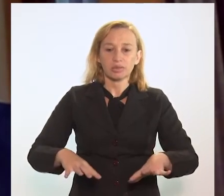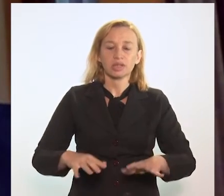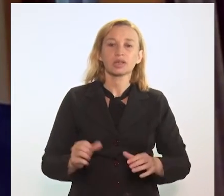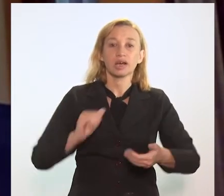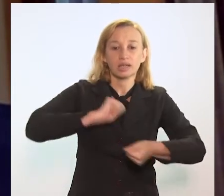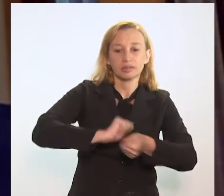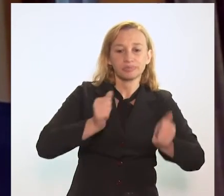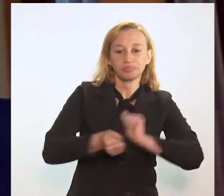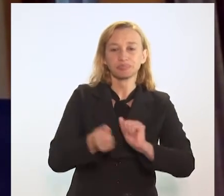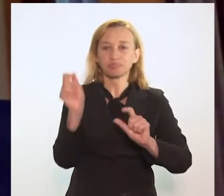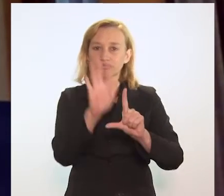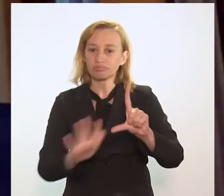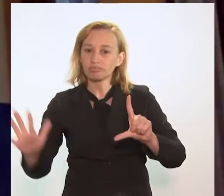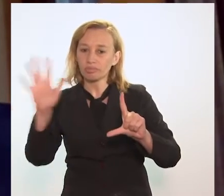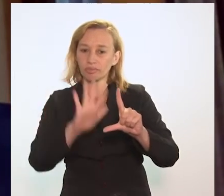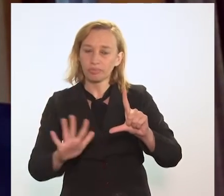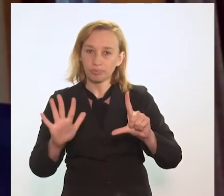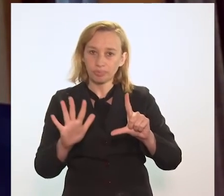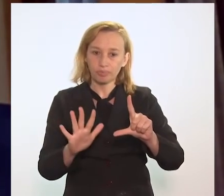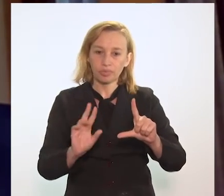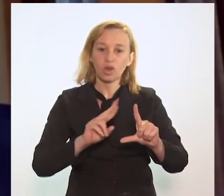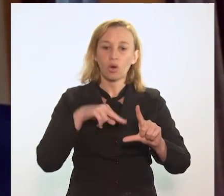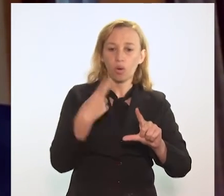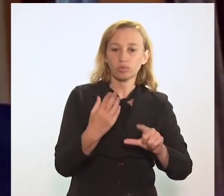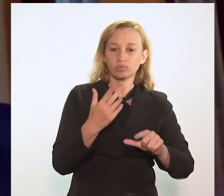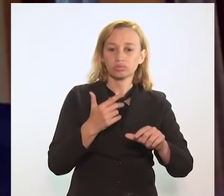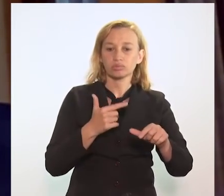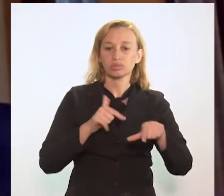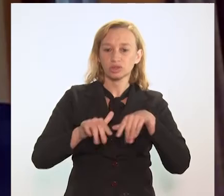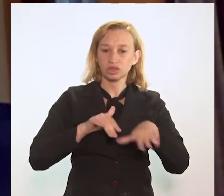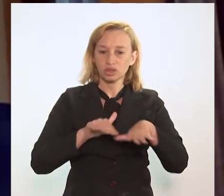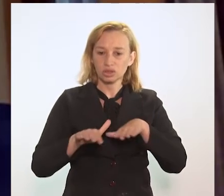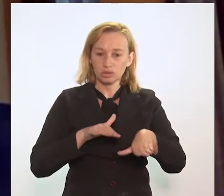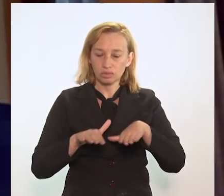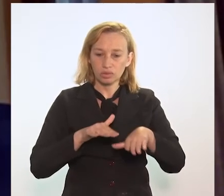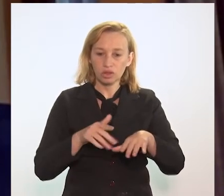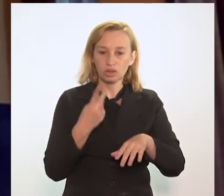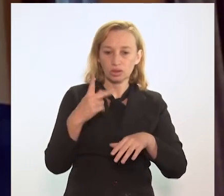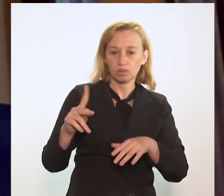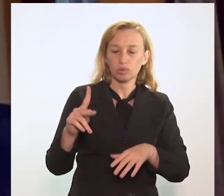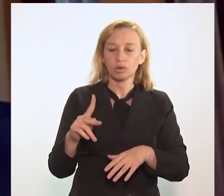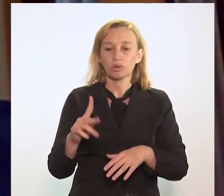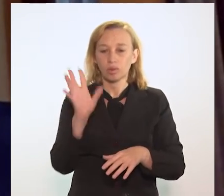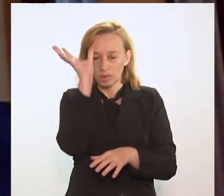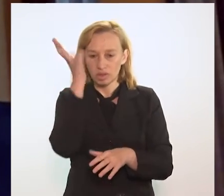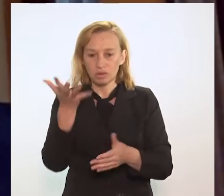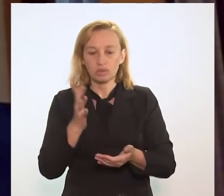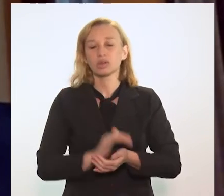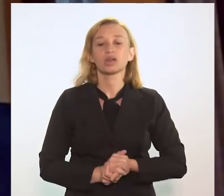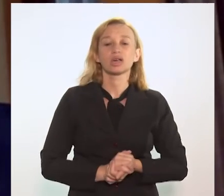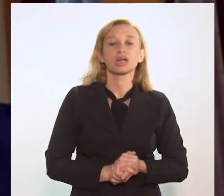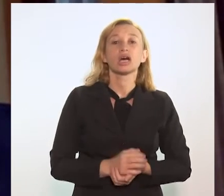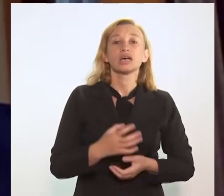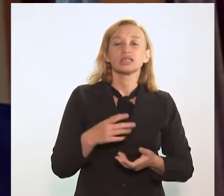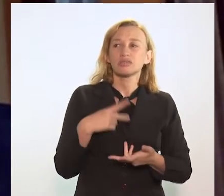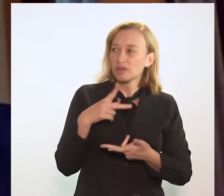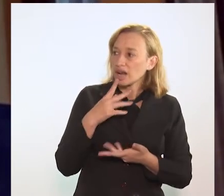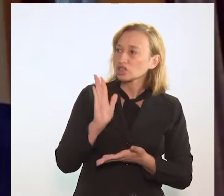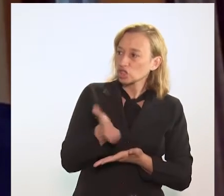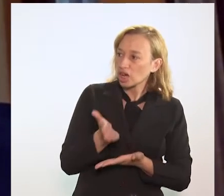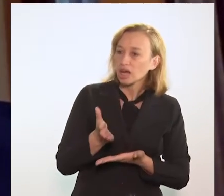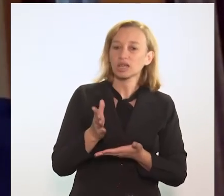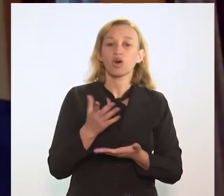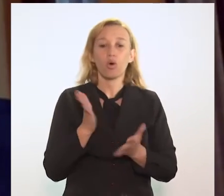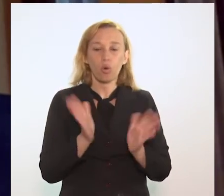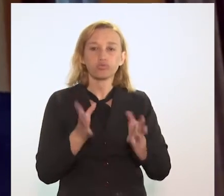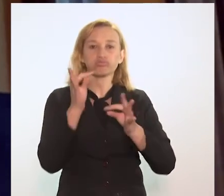né, muito grande em adotar, né, plataformas digitais ou desenvolver a sua própria solução. Né, muito, assim, então, hoje a